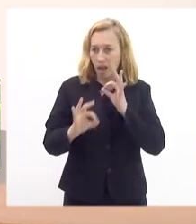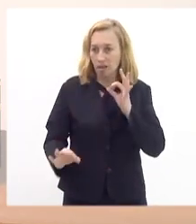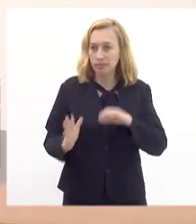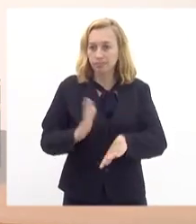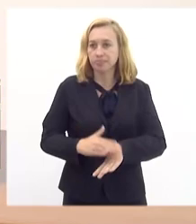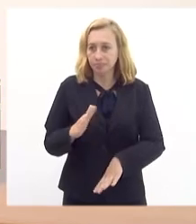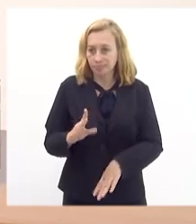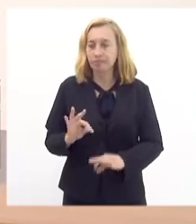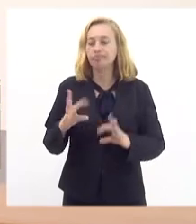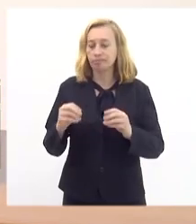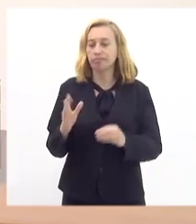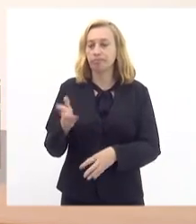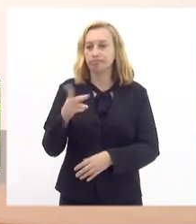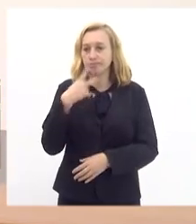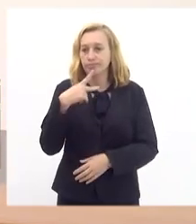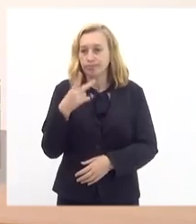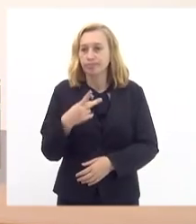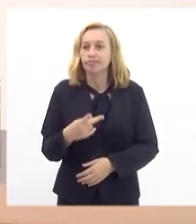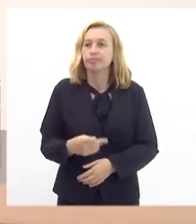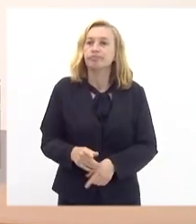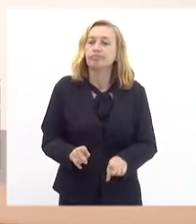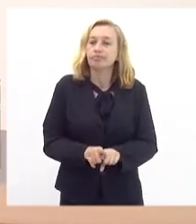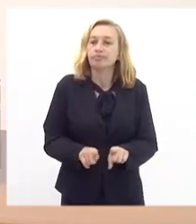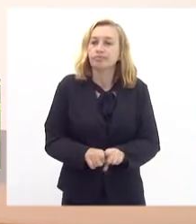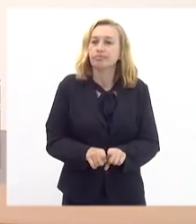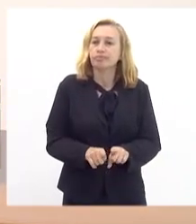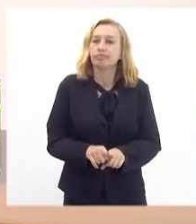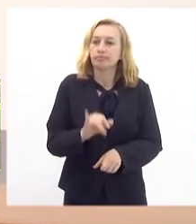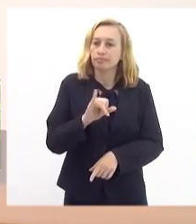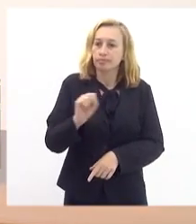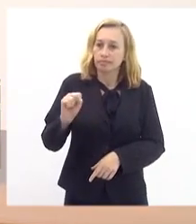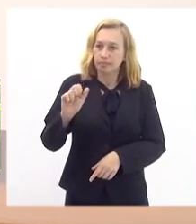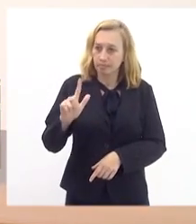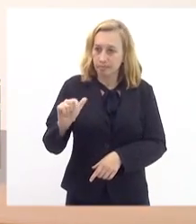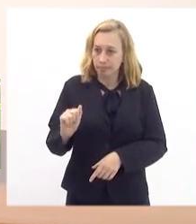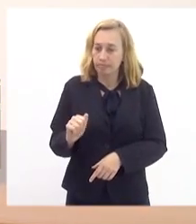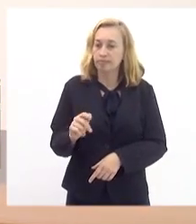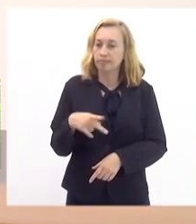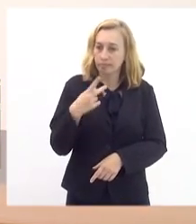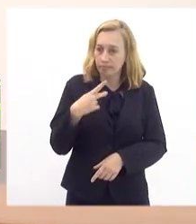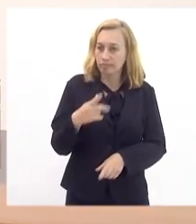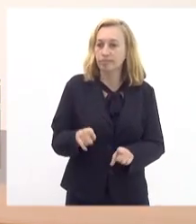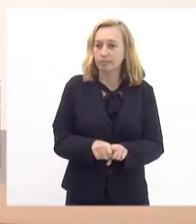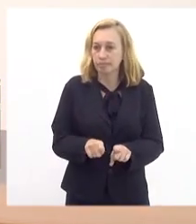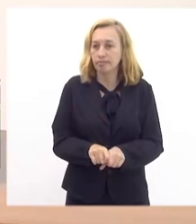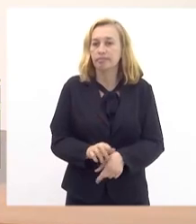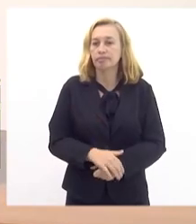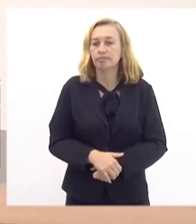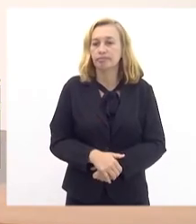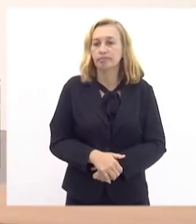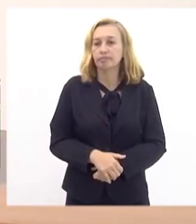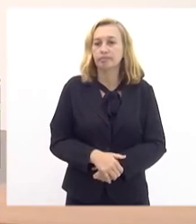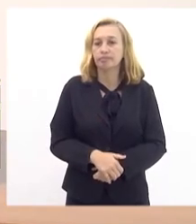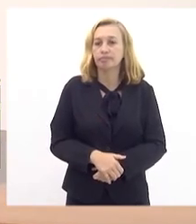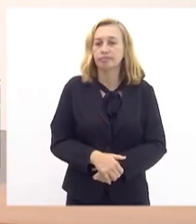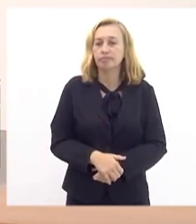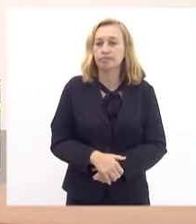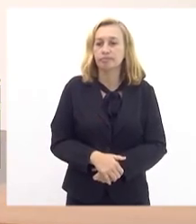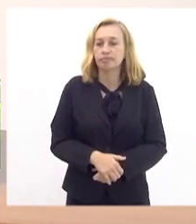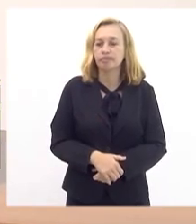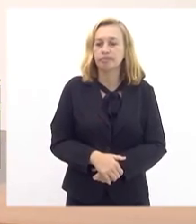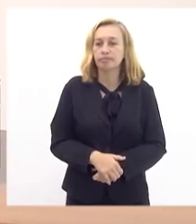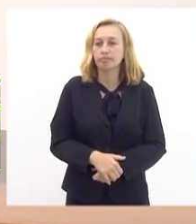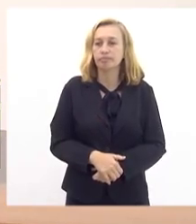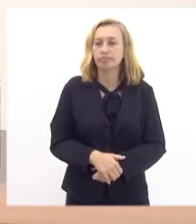muito mais de tudo que já foi falado tá aqui também a Isabelle de loys que provavelmente vai vai falar também foi convidada